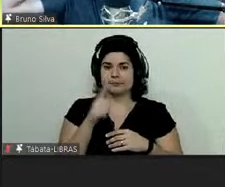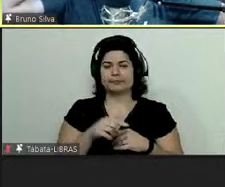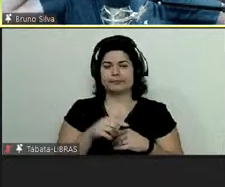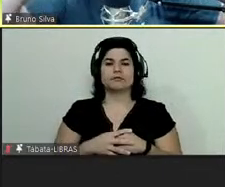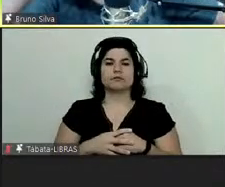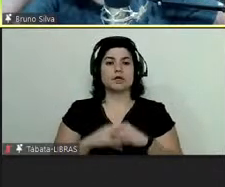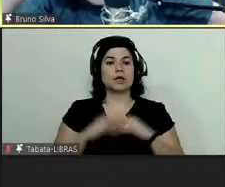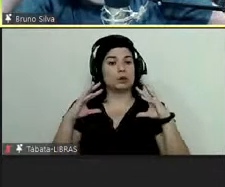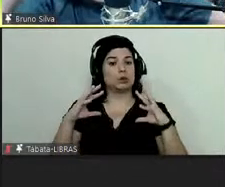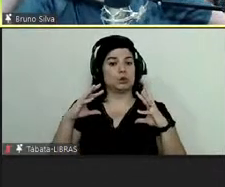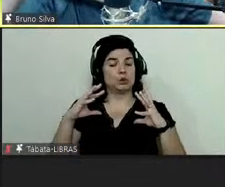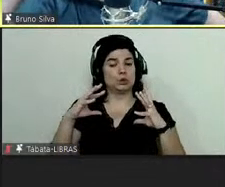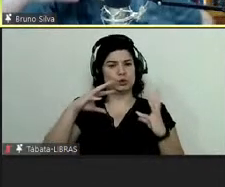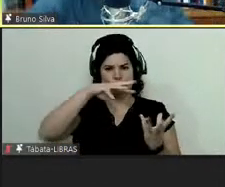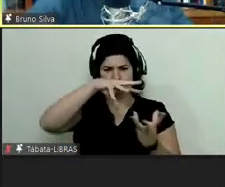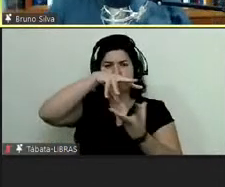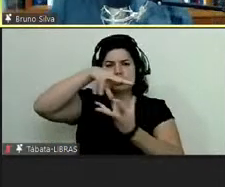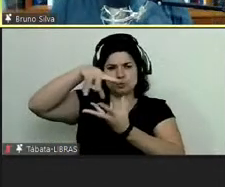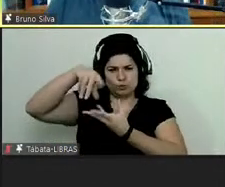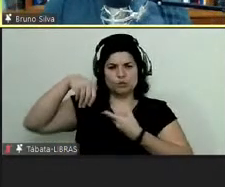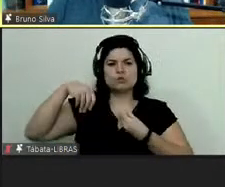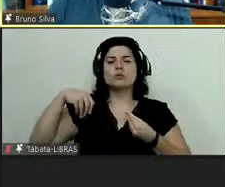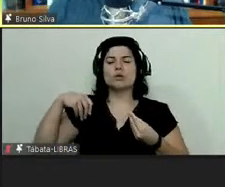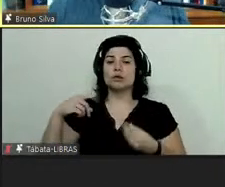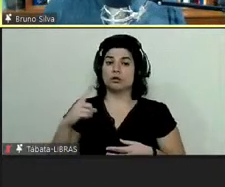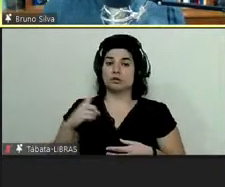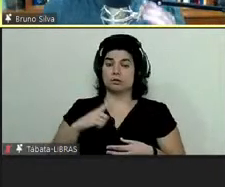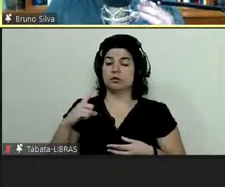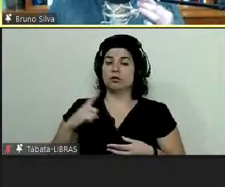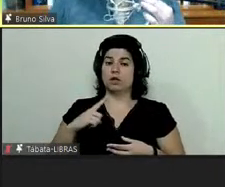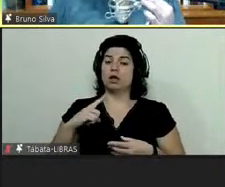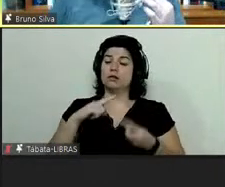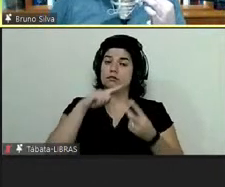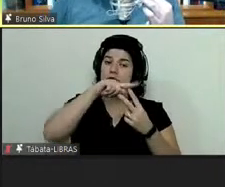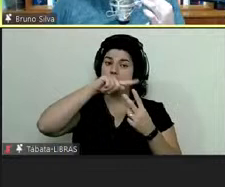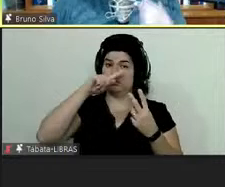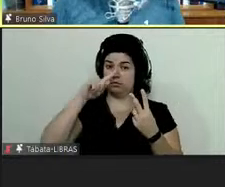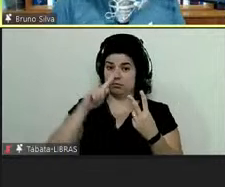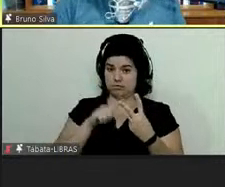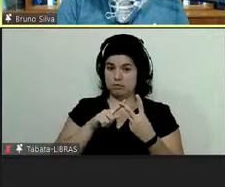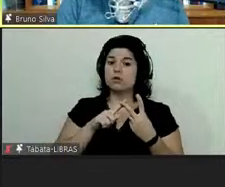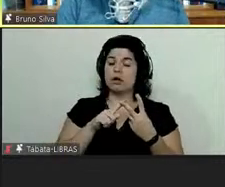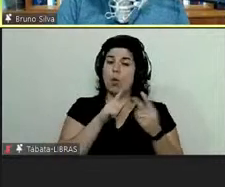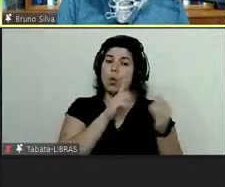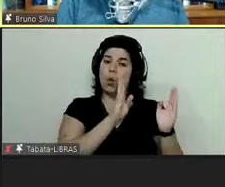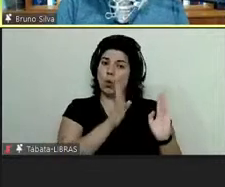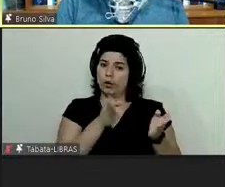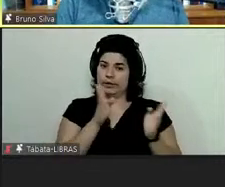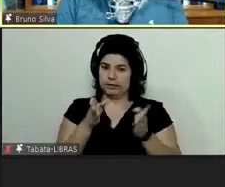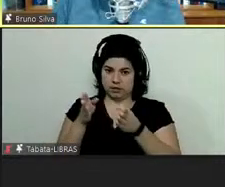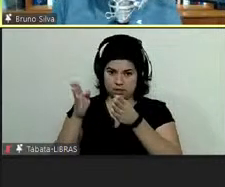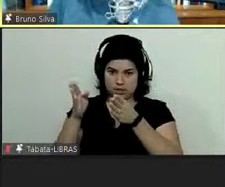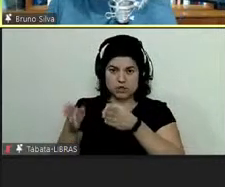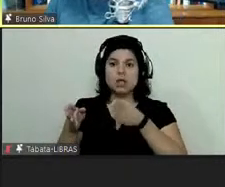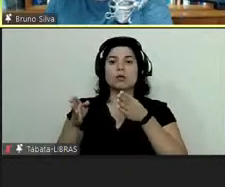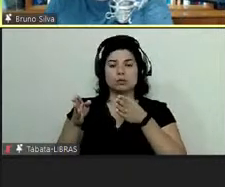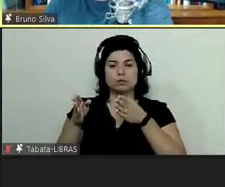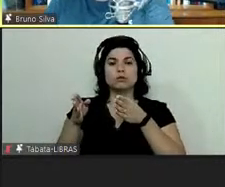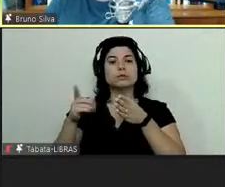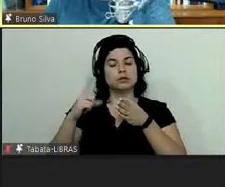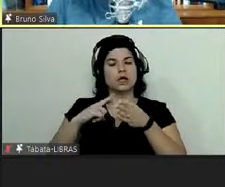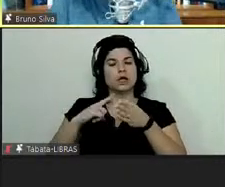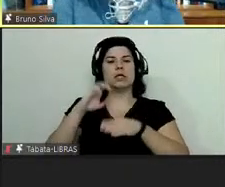ver no mundo que eu tô sempre ficando tá no mundo nós temos basicamente duas formas de organização da